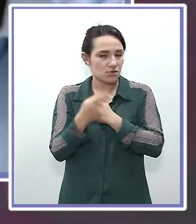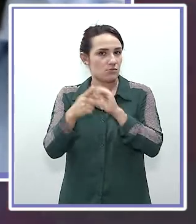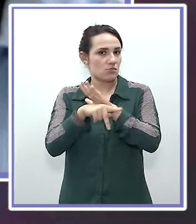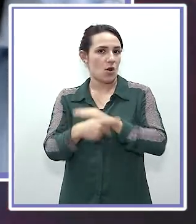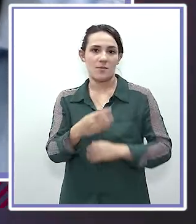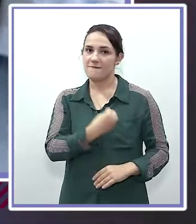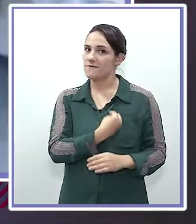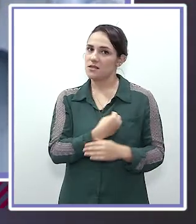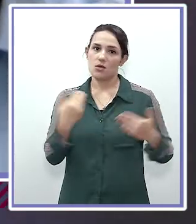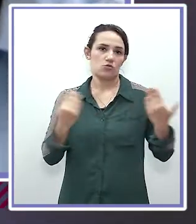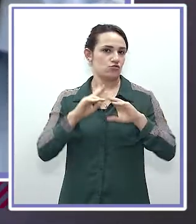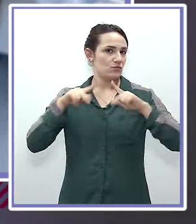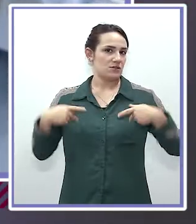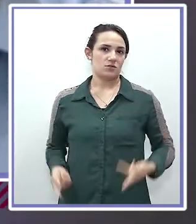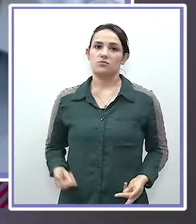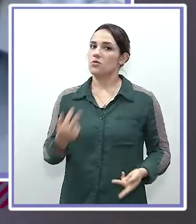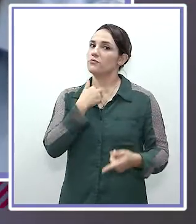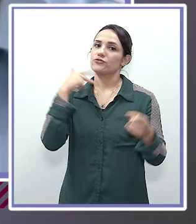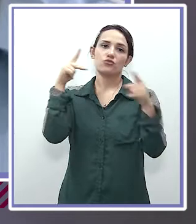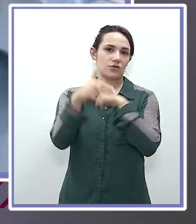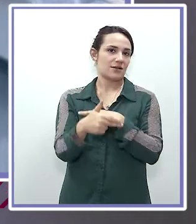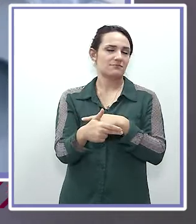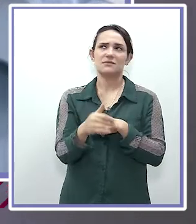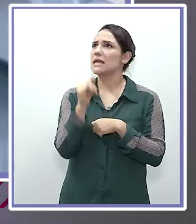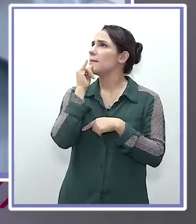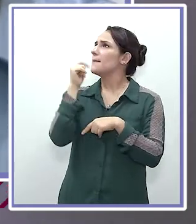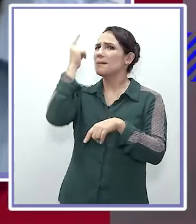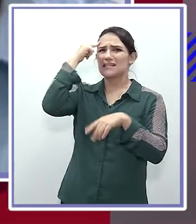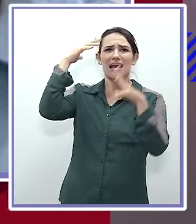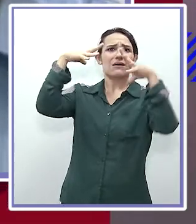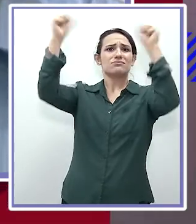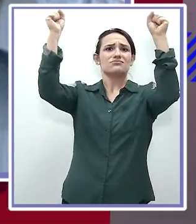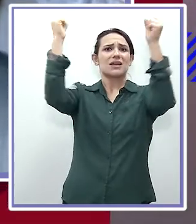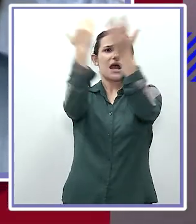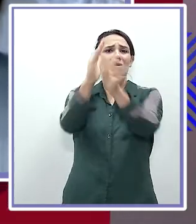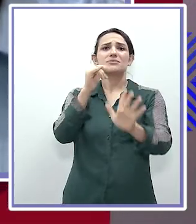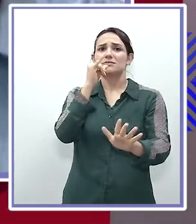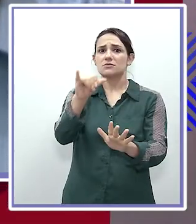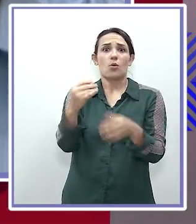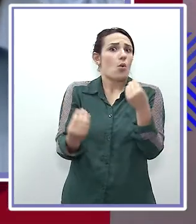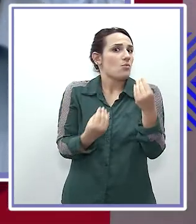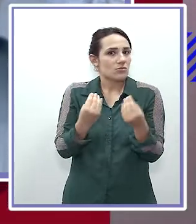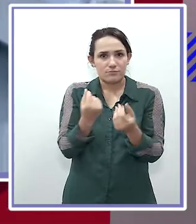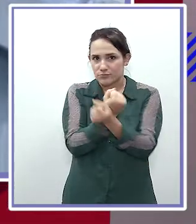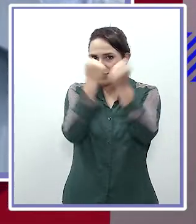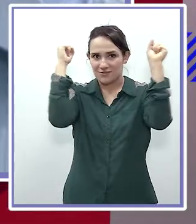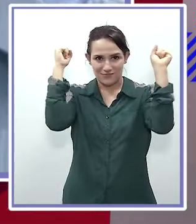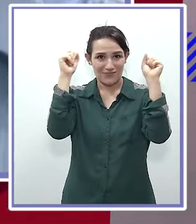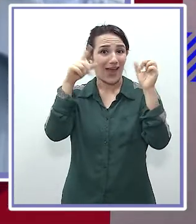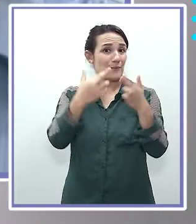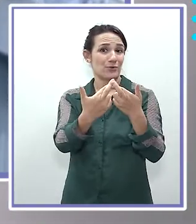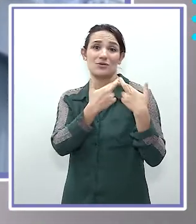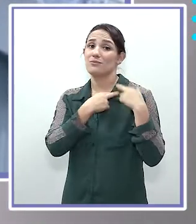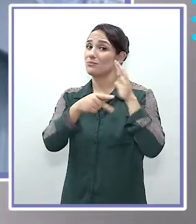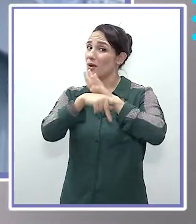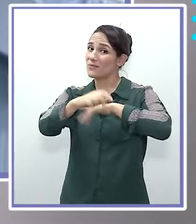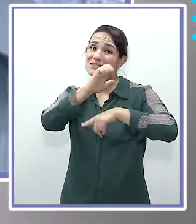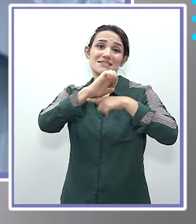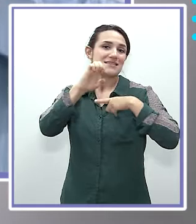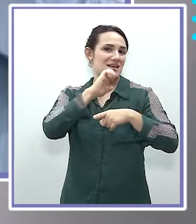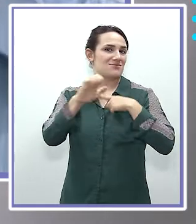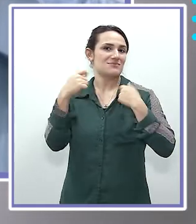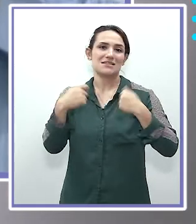necessário para a vida humana hoje, não dá para a gente imaginar a vida sem, e é uma obrigação do Estado, né, a gente ter